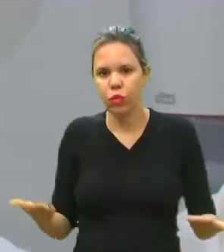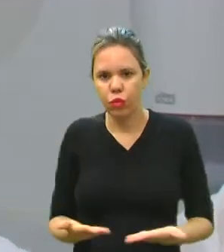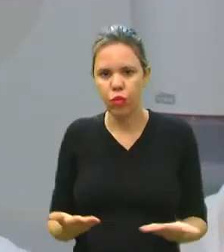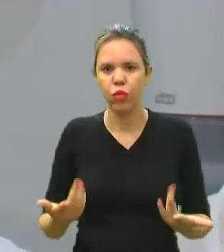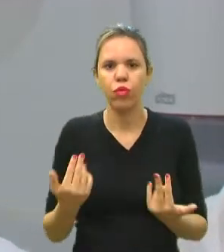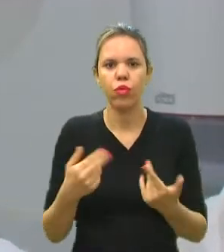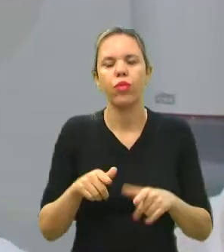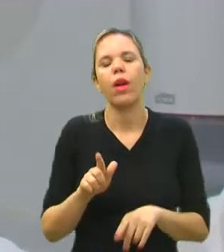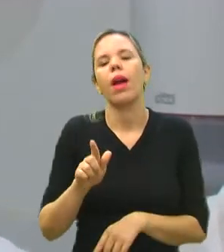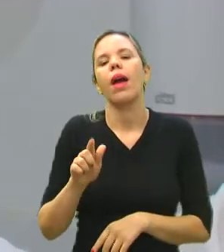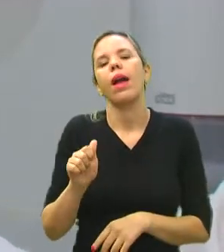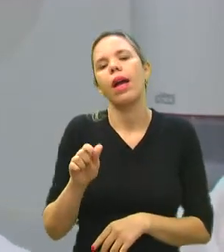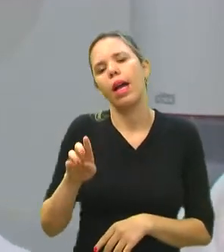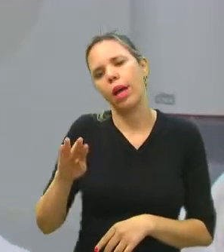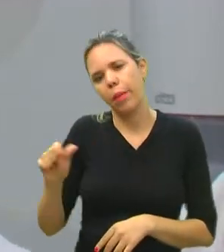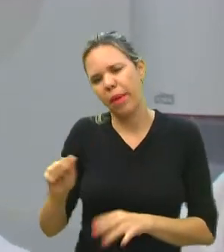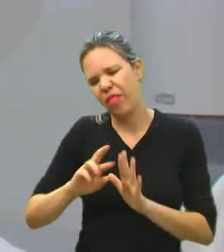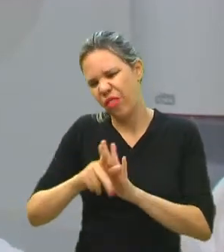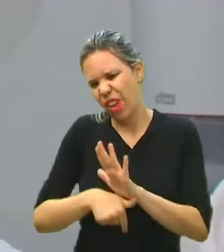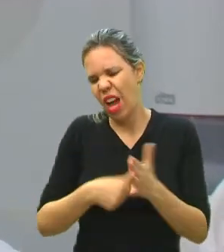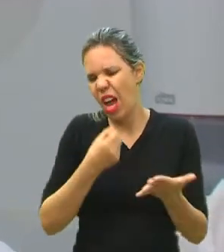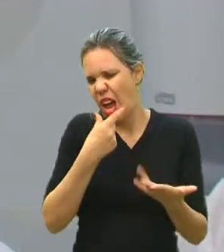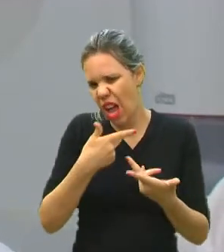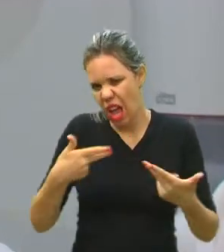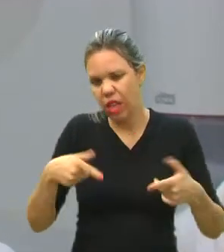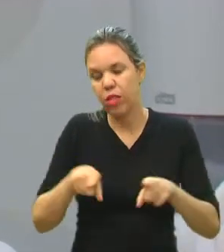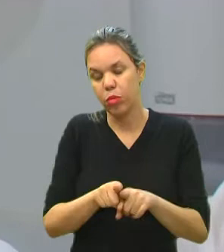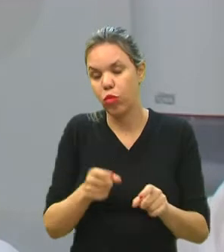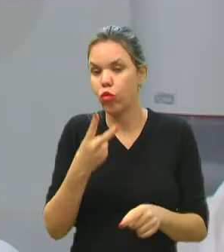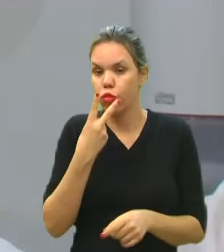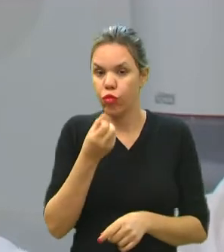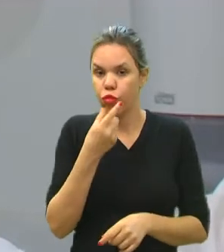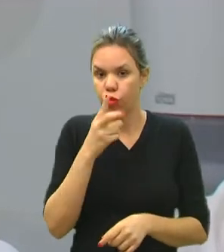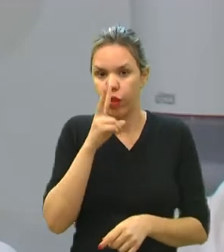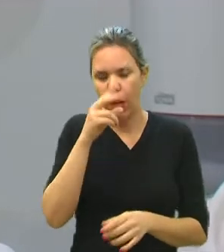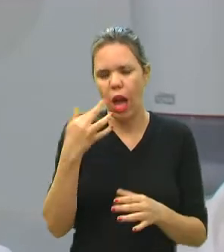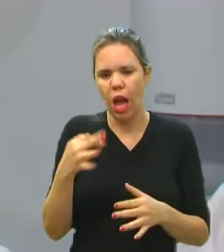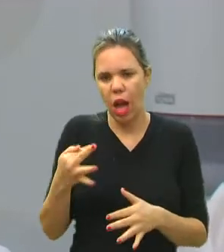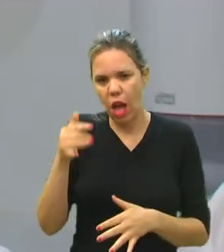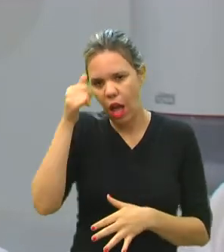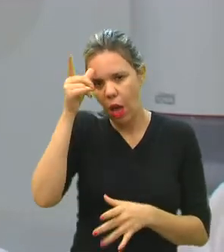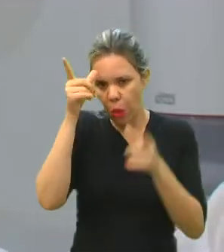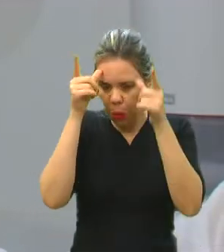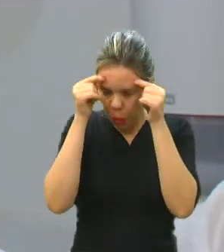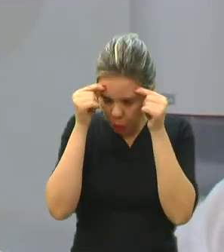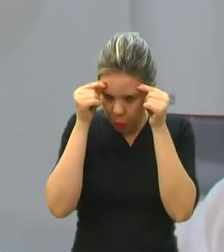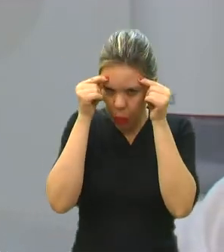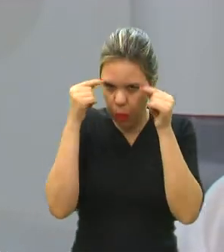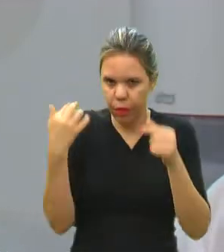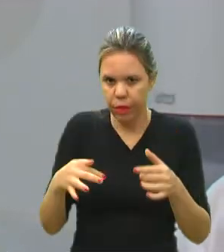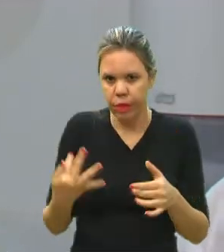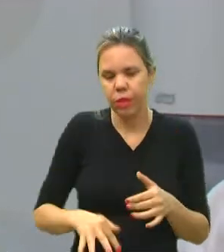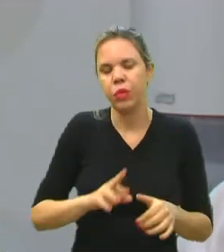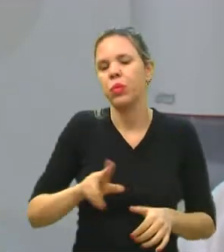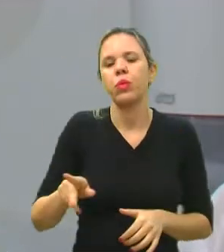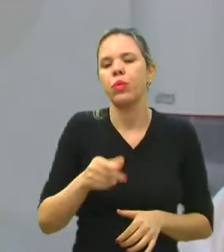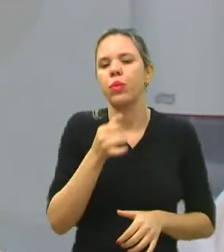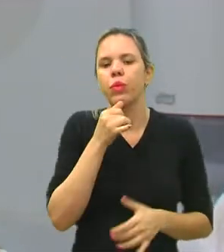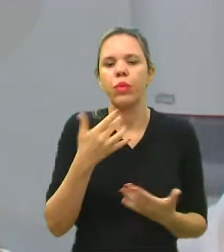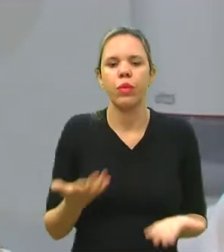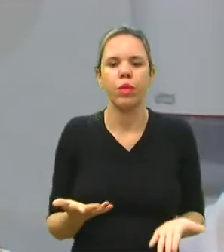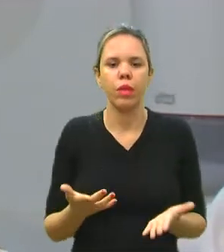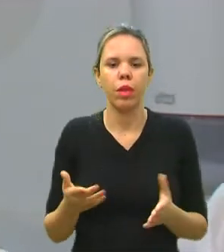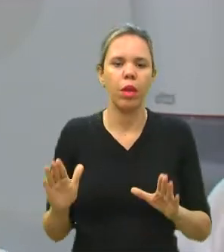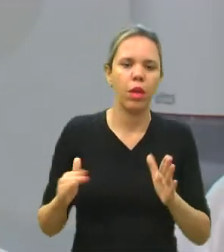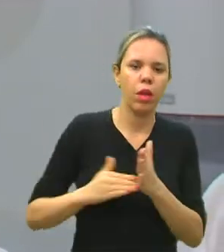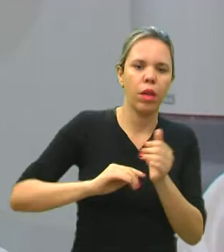para o animal hoje em dia, como a gabapentina, a amitriptilina, que são medicações que vão agir nas vias da dor. Não